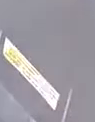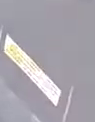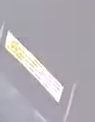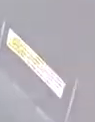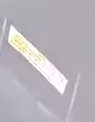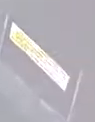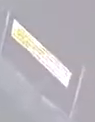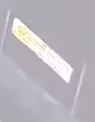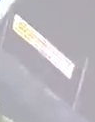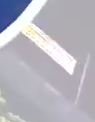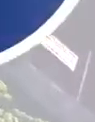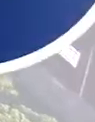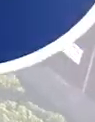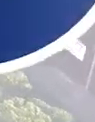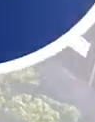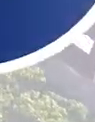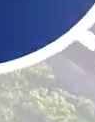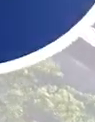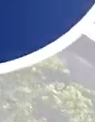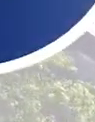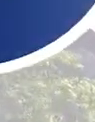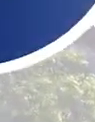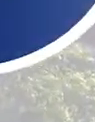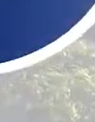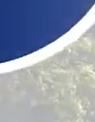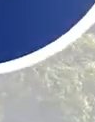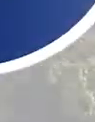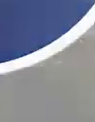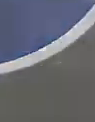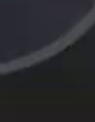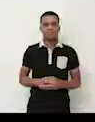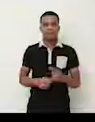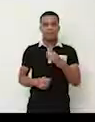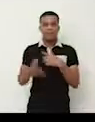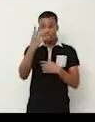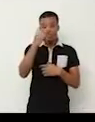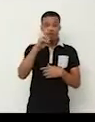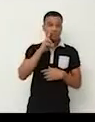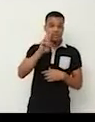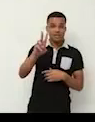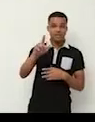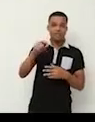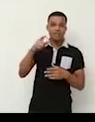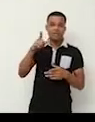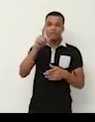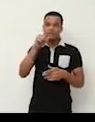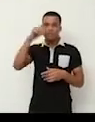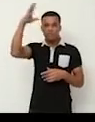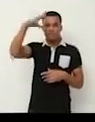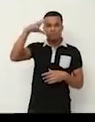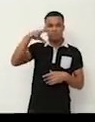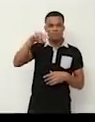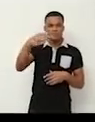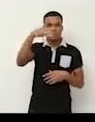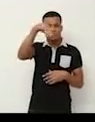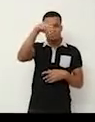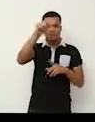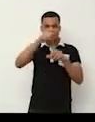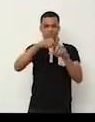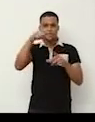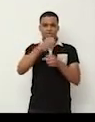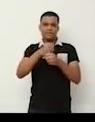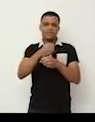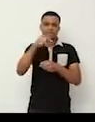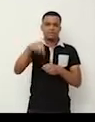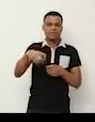Fabriciano vai chegar mais longe. Gestão com transparência. Estas imagens são da enchente que ocorreu em março deste ano,